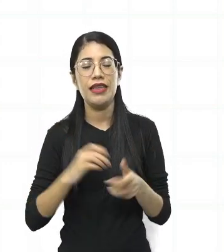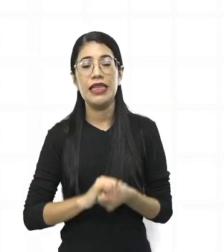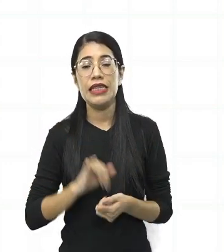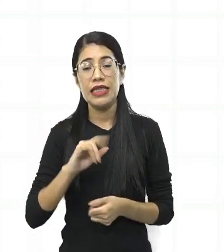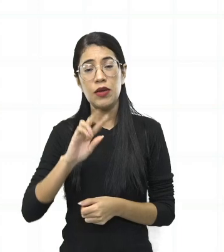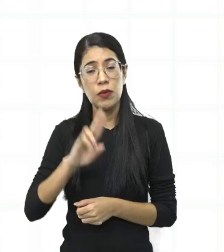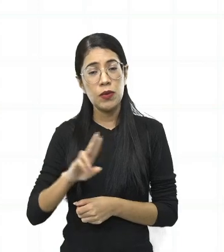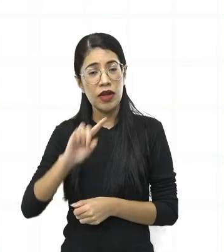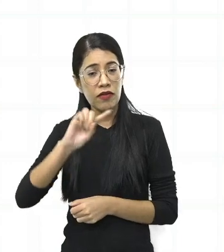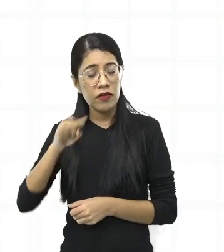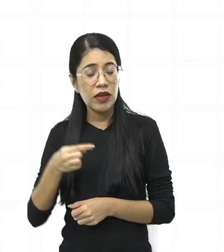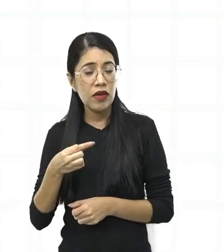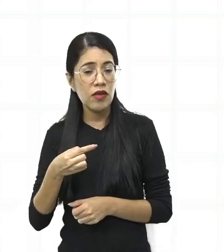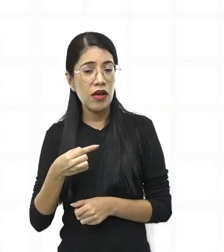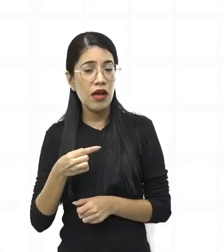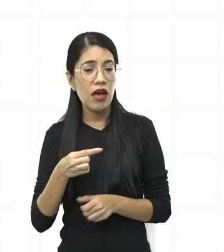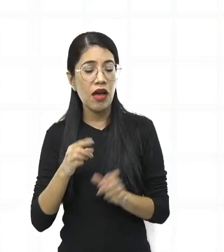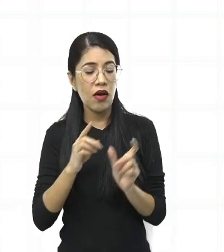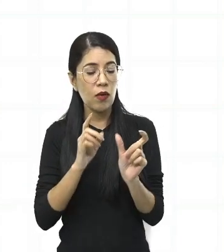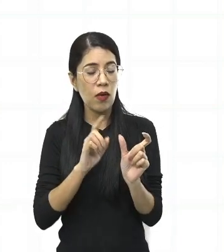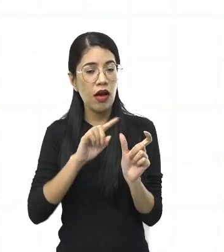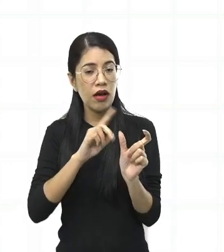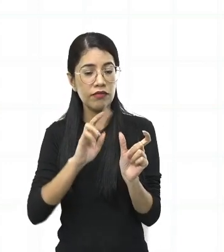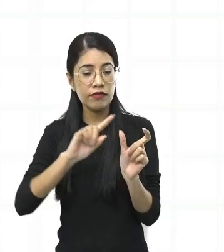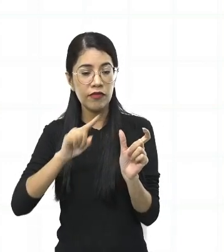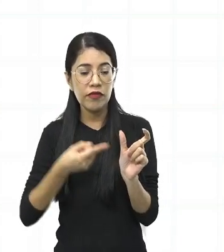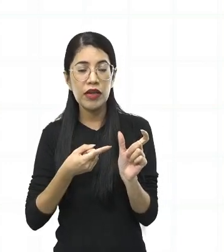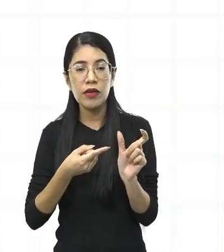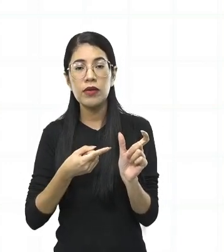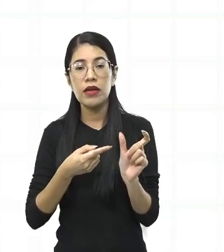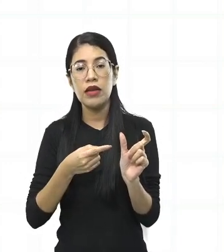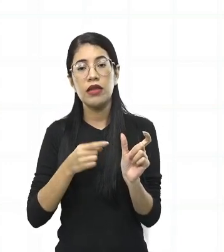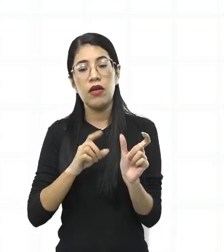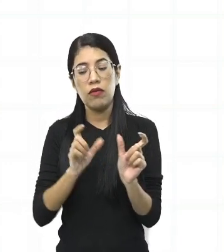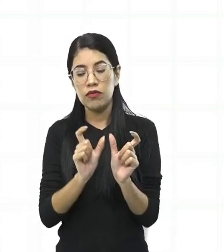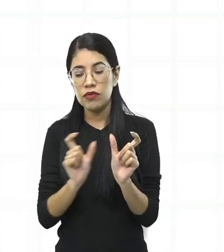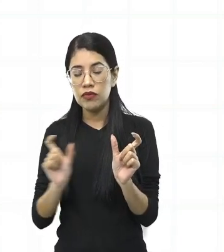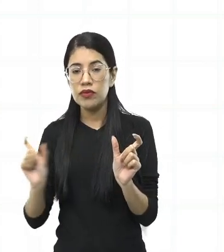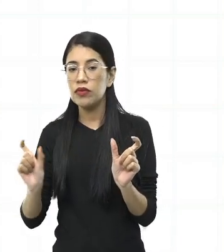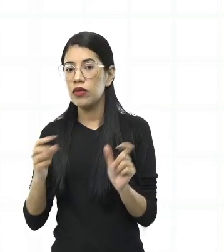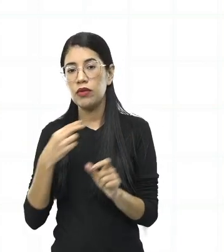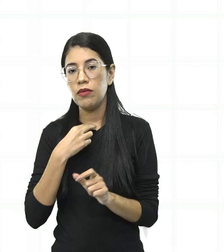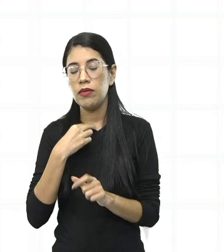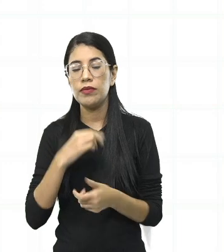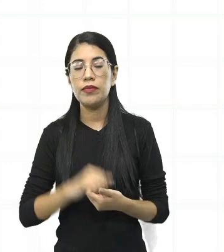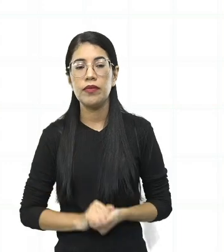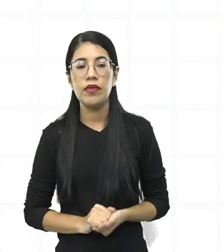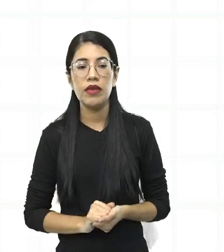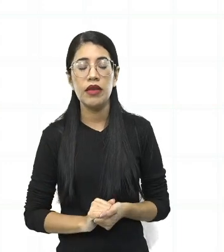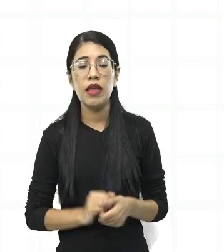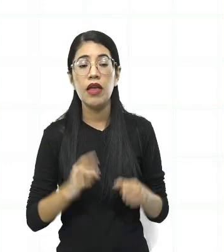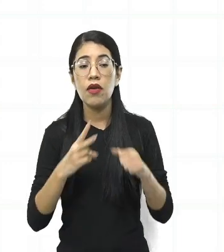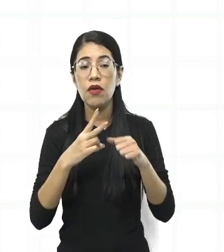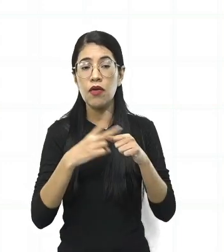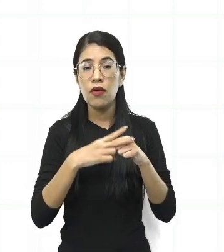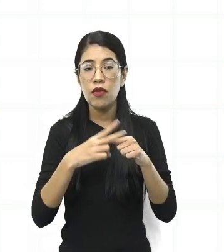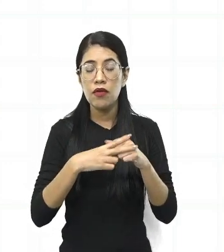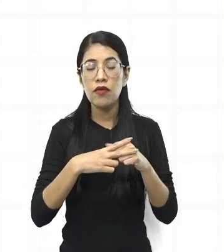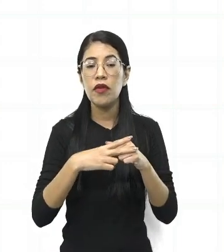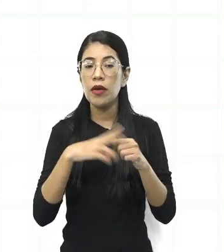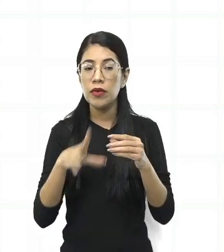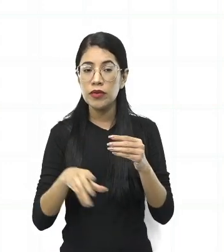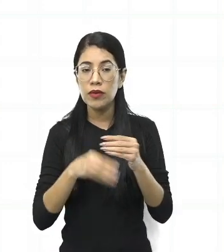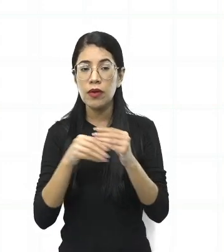do Carlos, eu vou estar separando o meu sujeito do predicado. Então, isso não pode acontecer. Outra coisa, verbos e seus complementos, né?